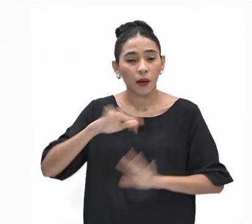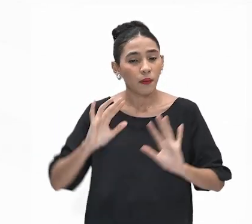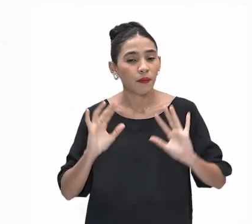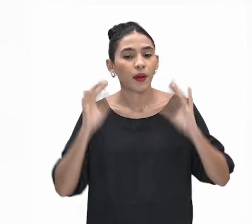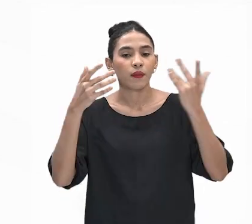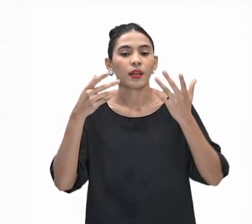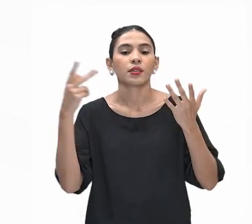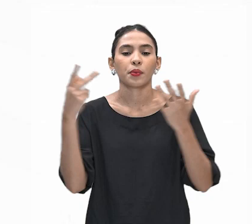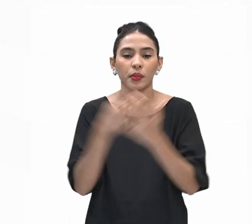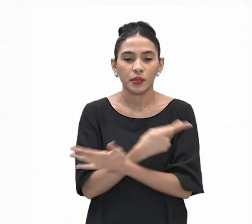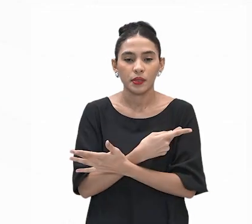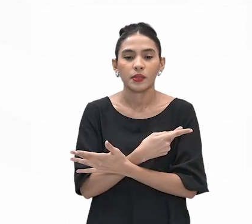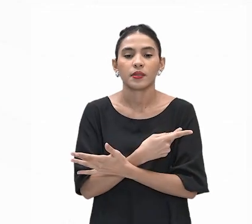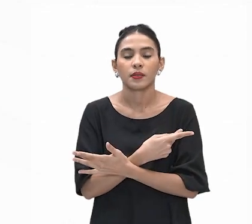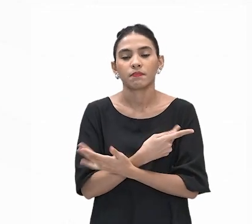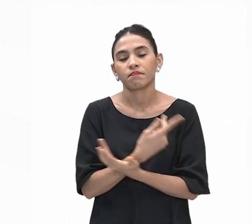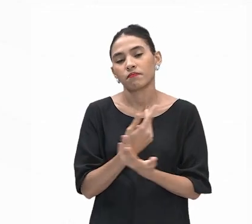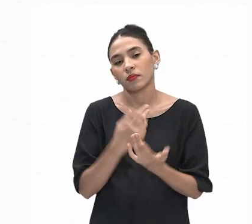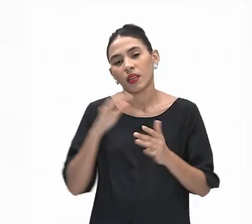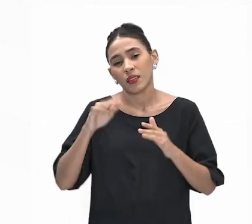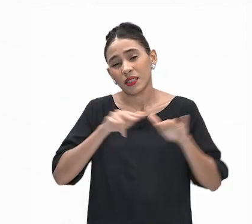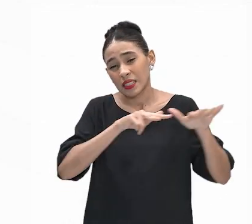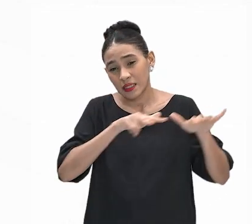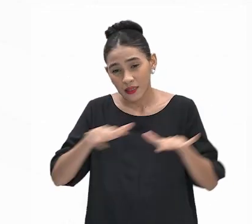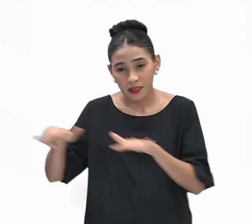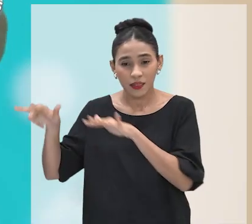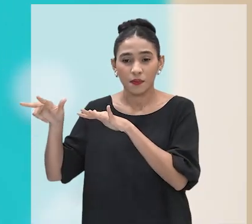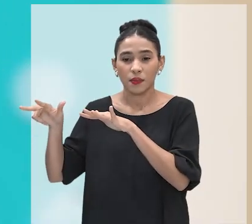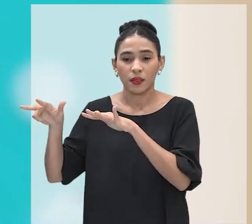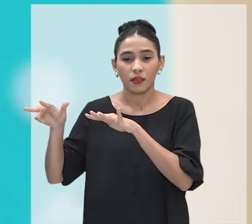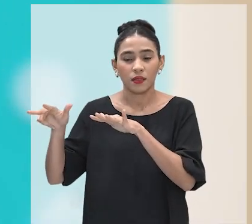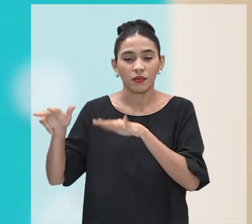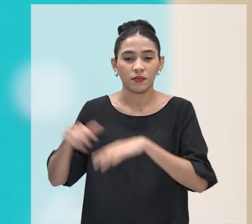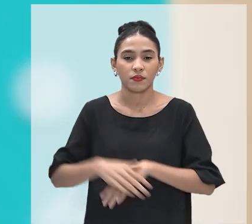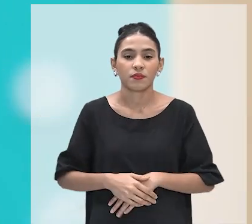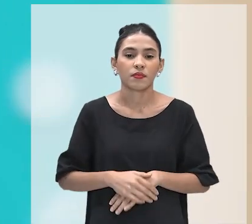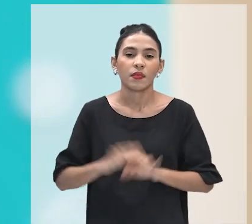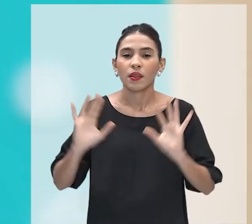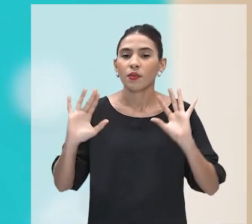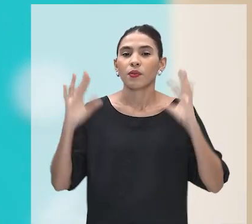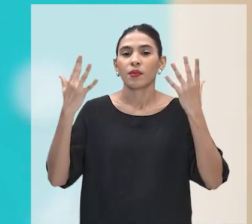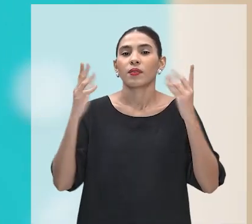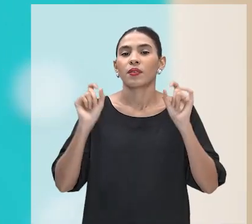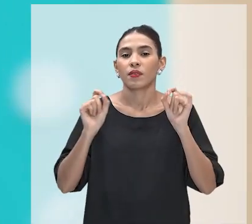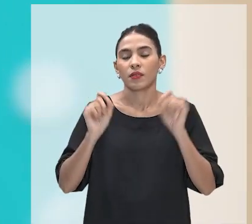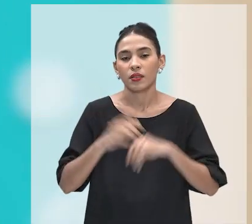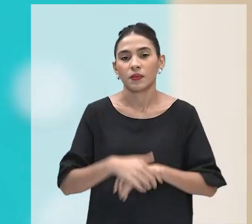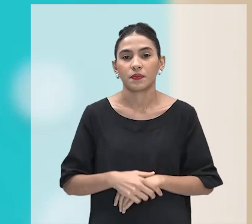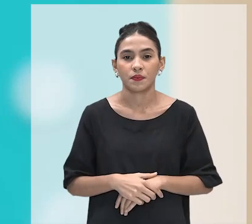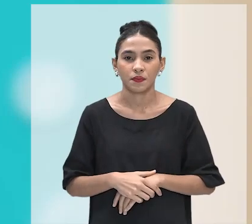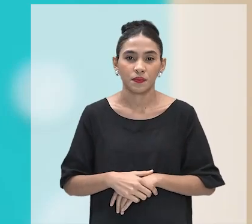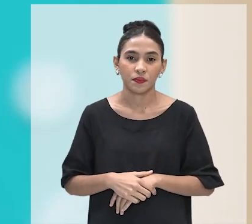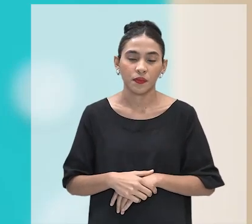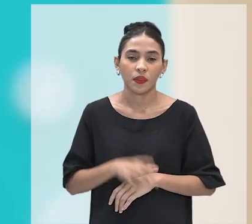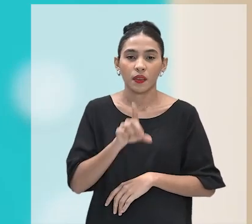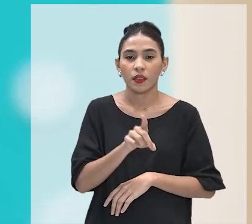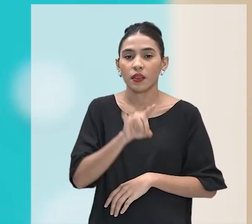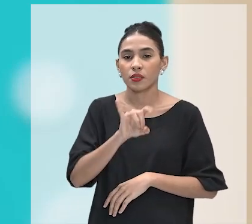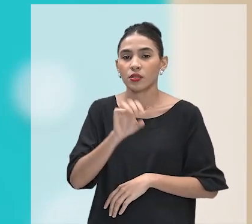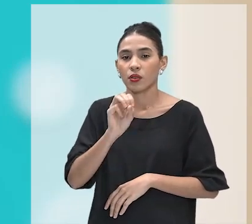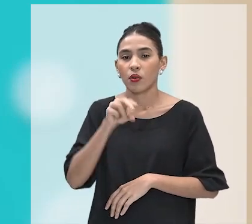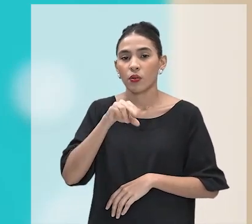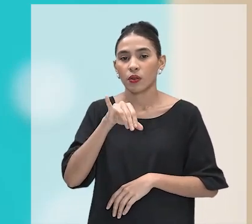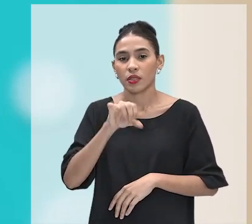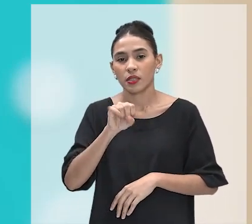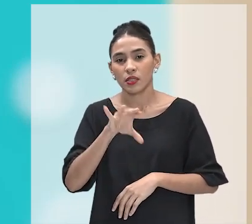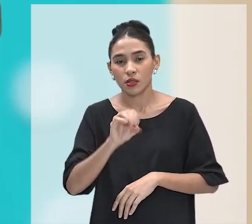que acontecia, que durava semanas, e eles comemoravam a questão do Dionísio. E